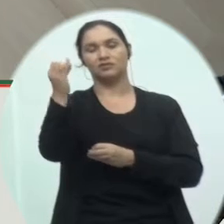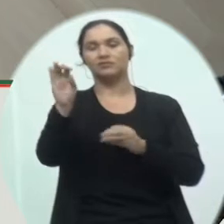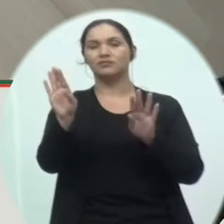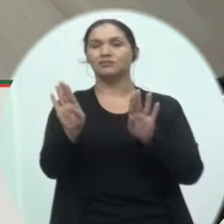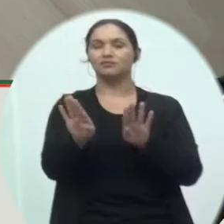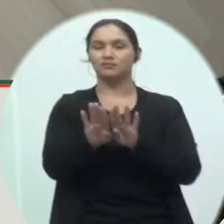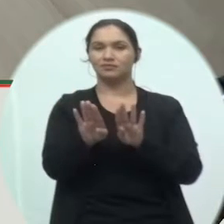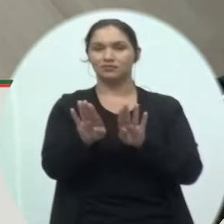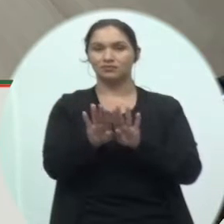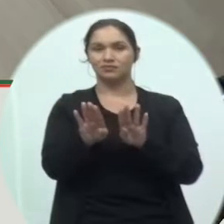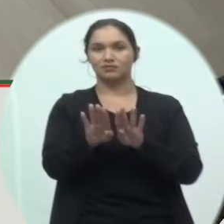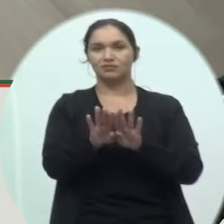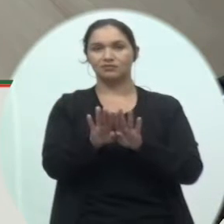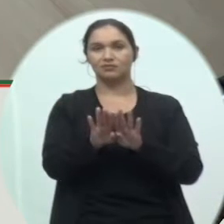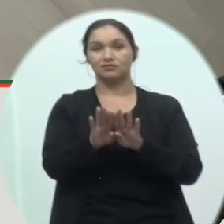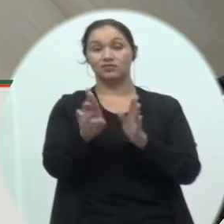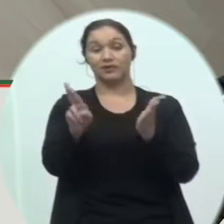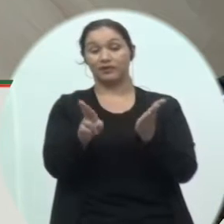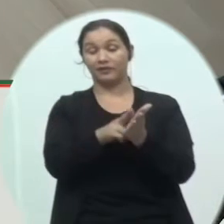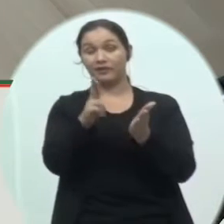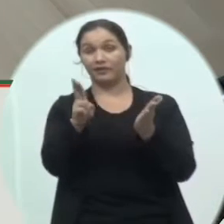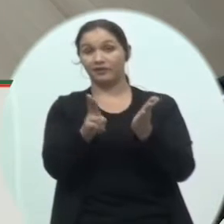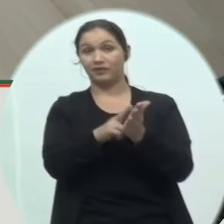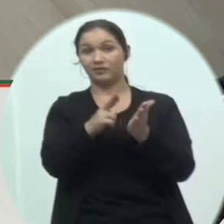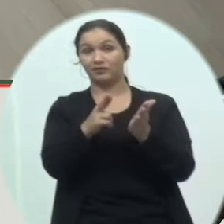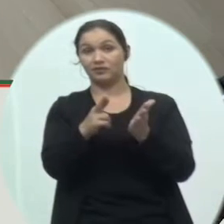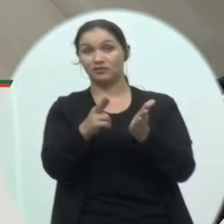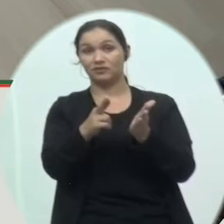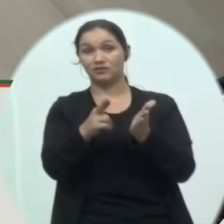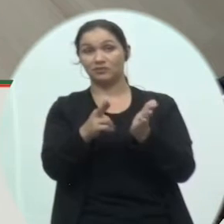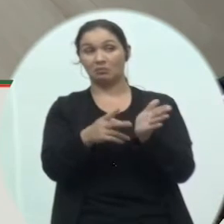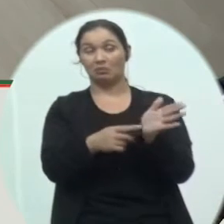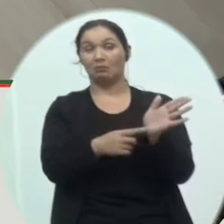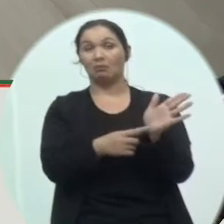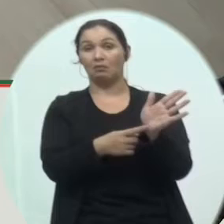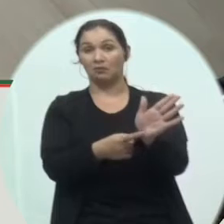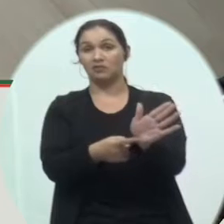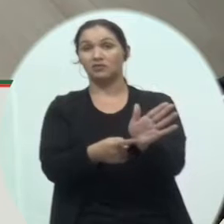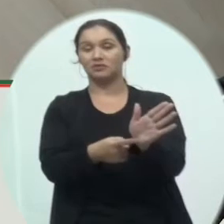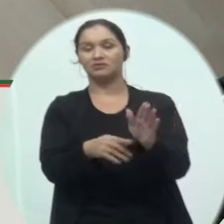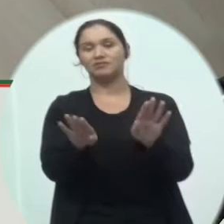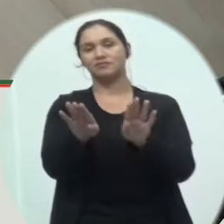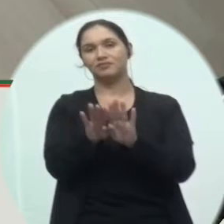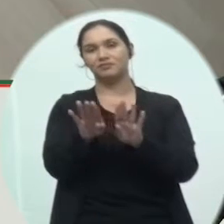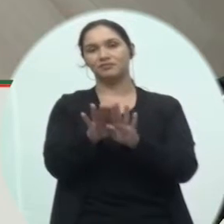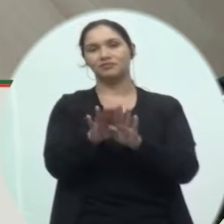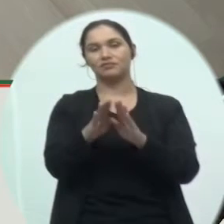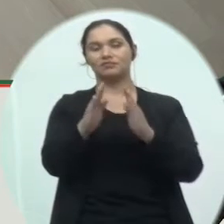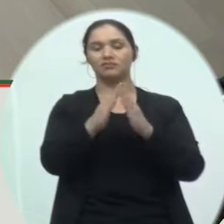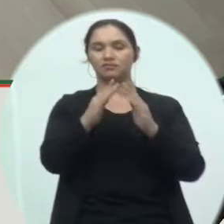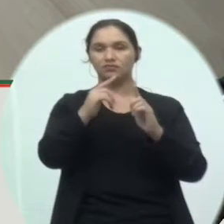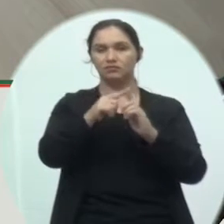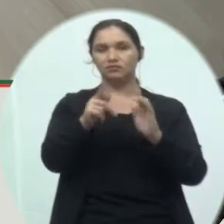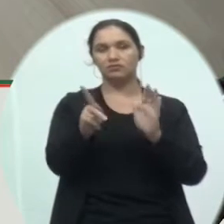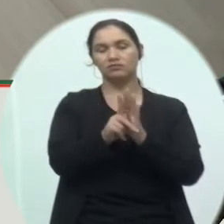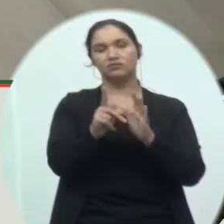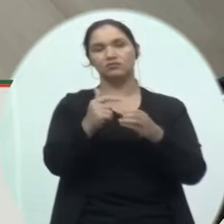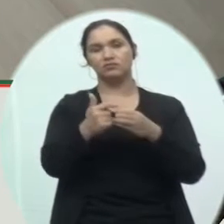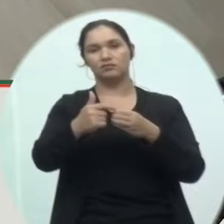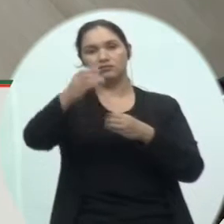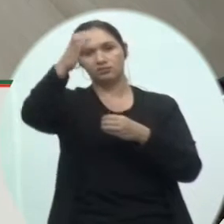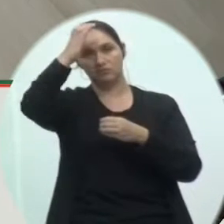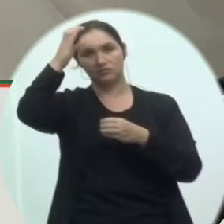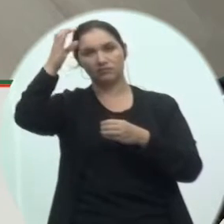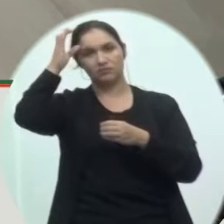em diversos periódicos, como a revista Time e a Life Magazine. A Igreja Presbiteriana de Criciúma, desde o seu nascimento, vive em